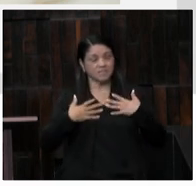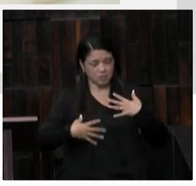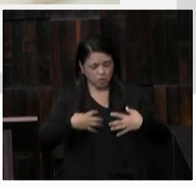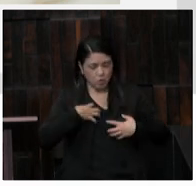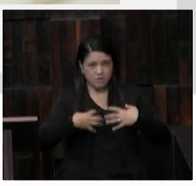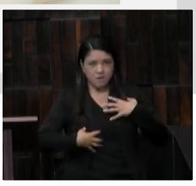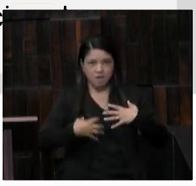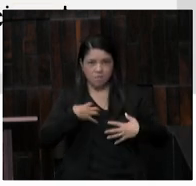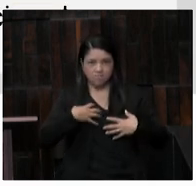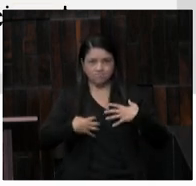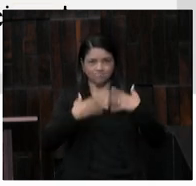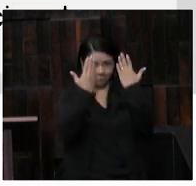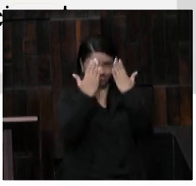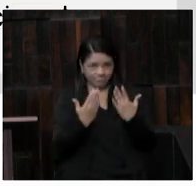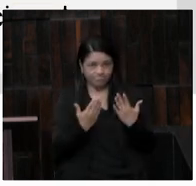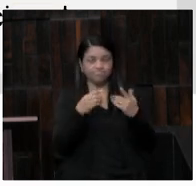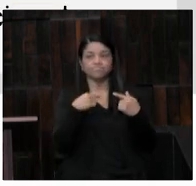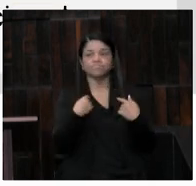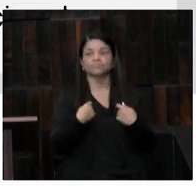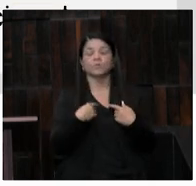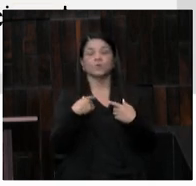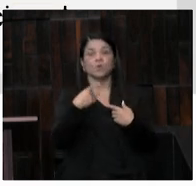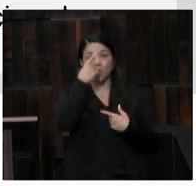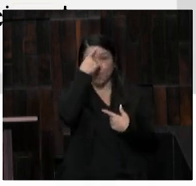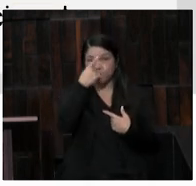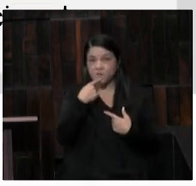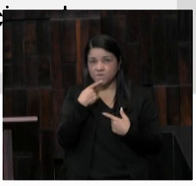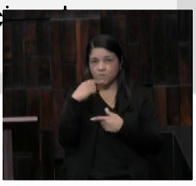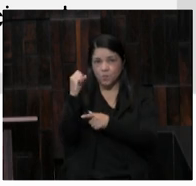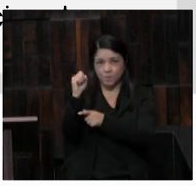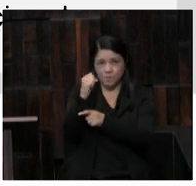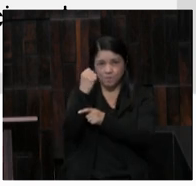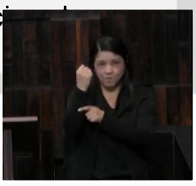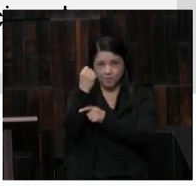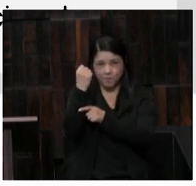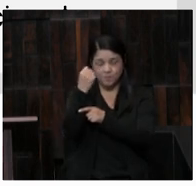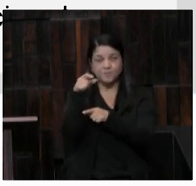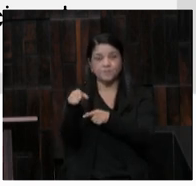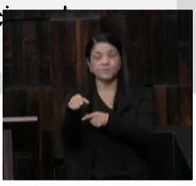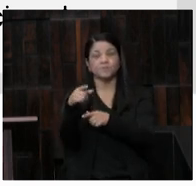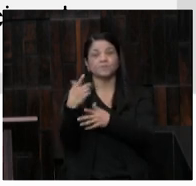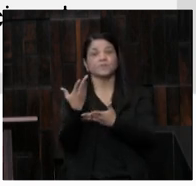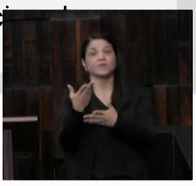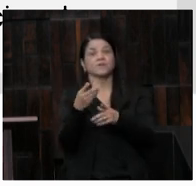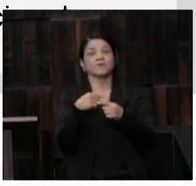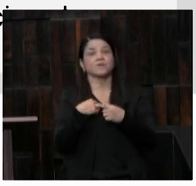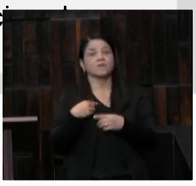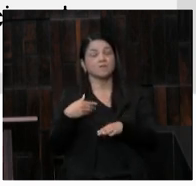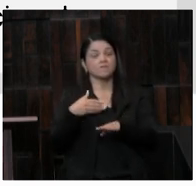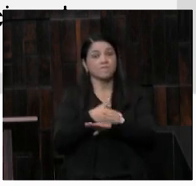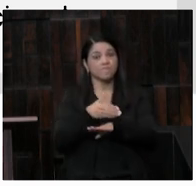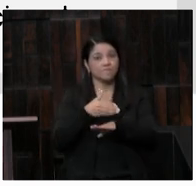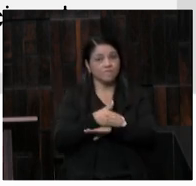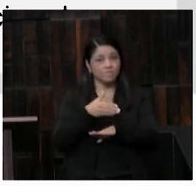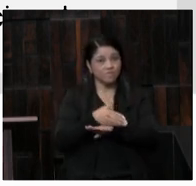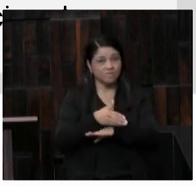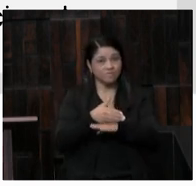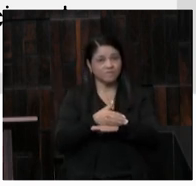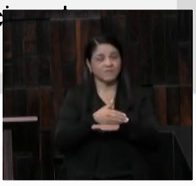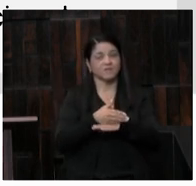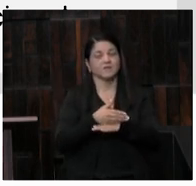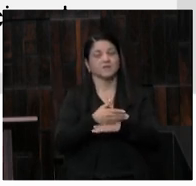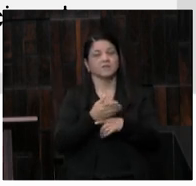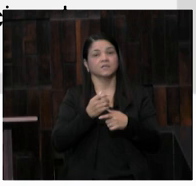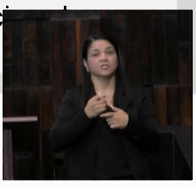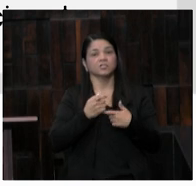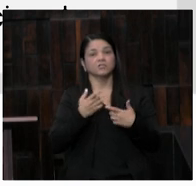passar. O perfil psicomotor, a frequência e presença de estereotipia, que, como eu falei para